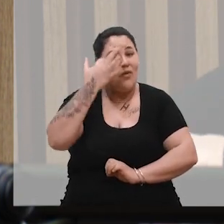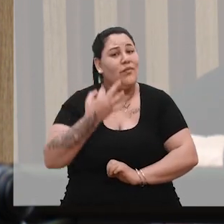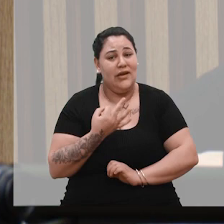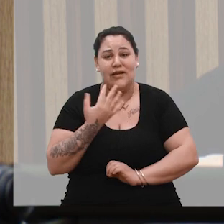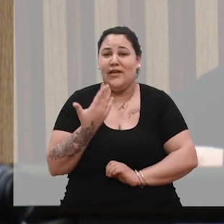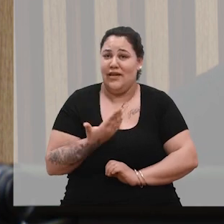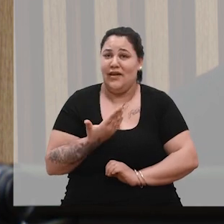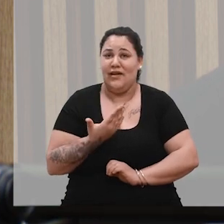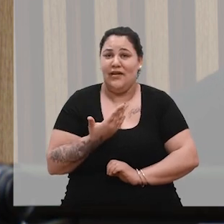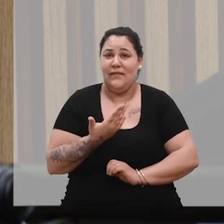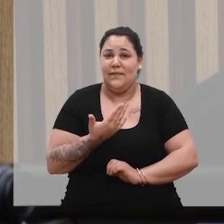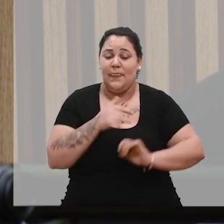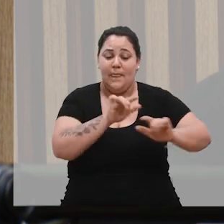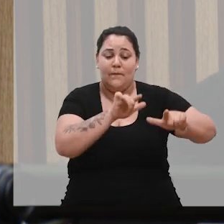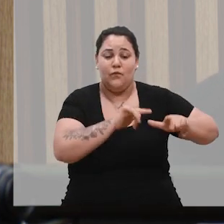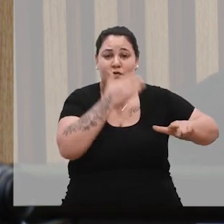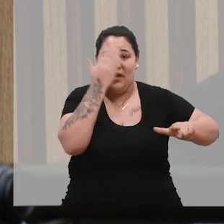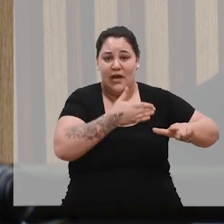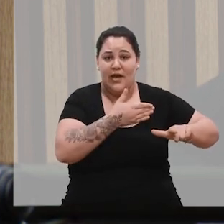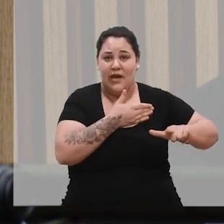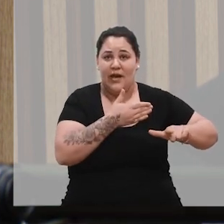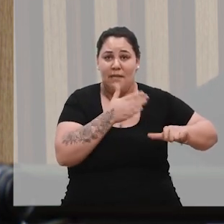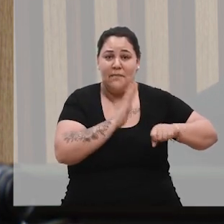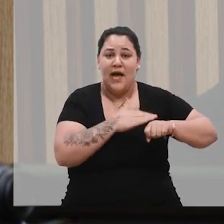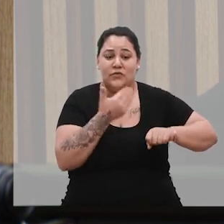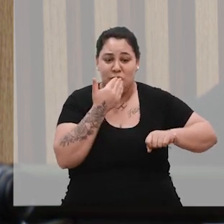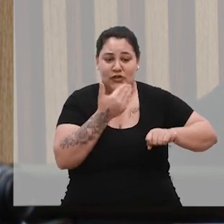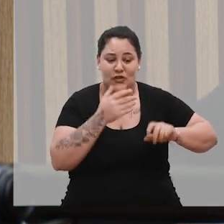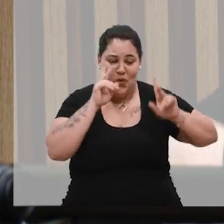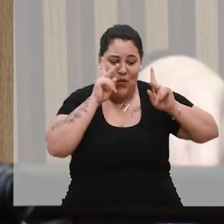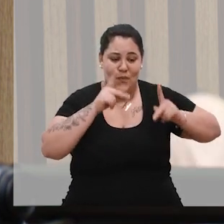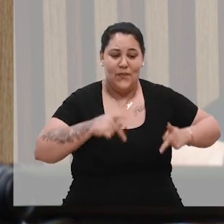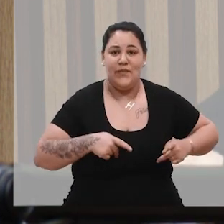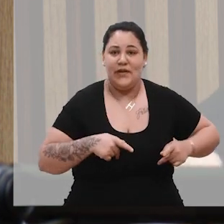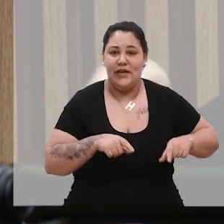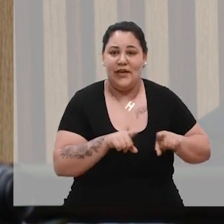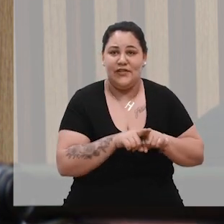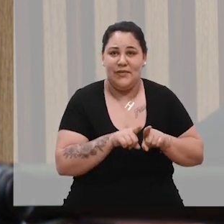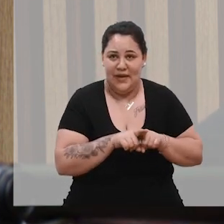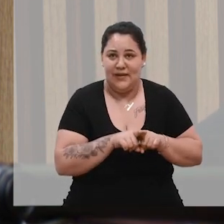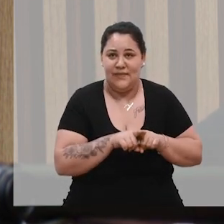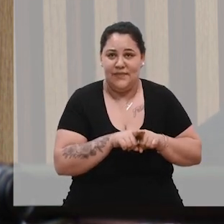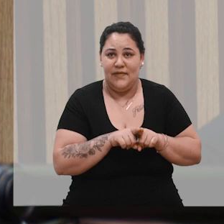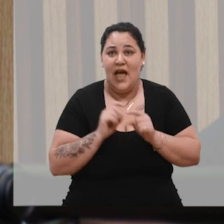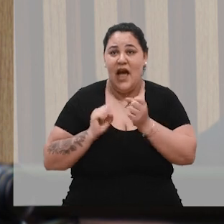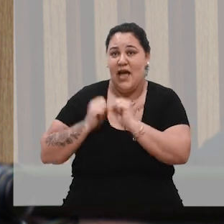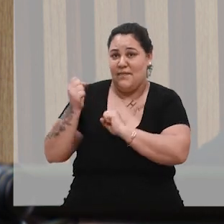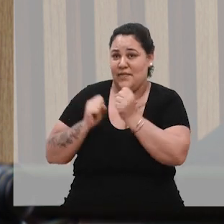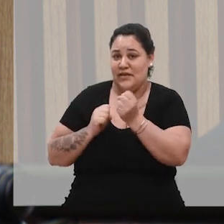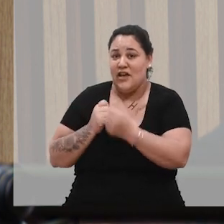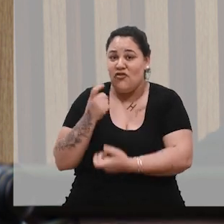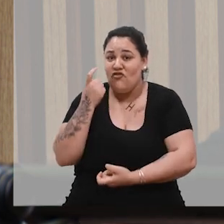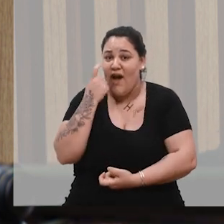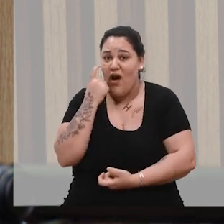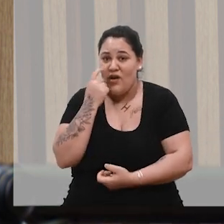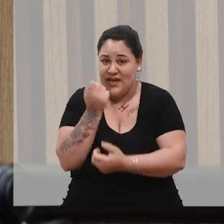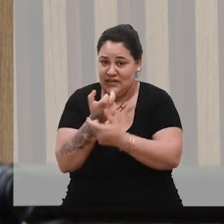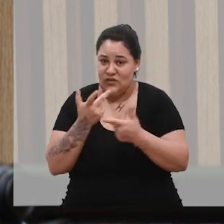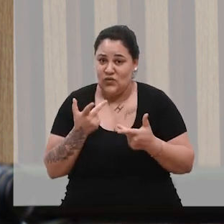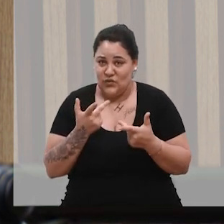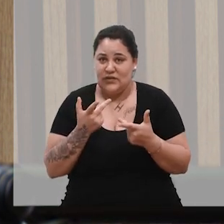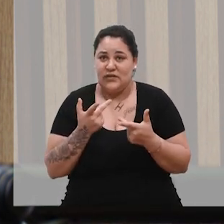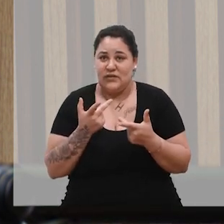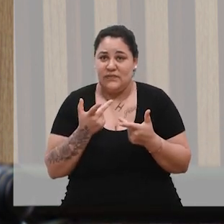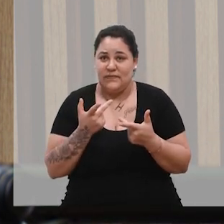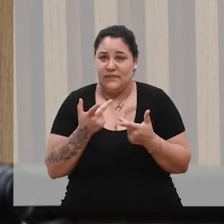né? Então, o selo é mais uma medida, assim, humanitária. Eu quero expor que aqui na minha empresa a gente vai olhar para esse lado, a